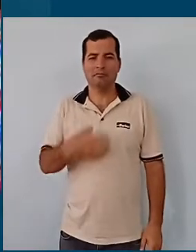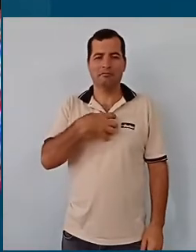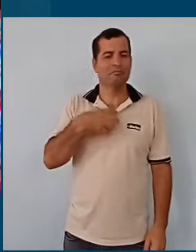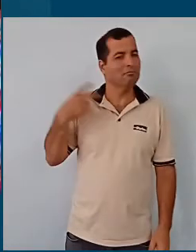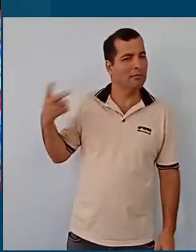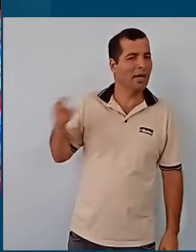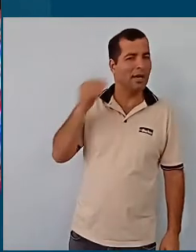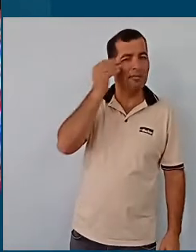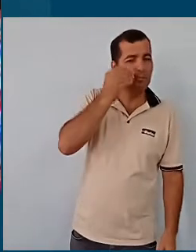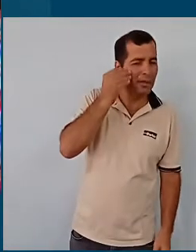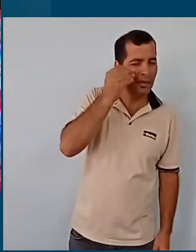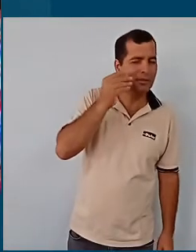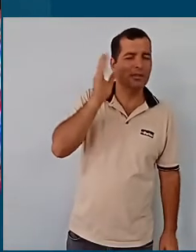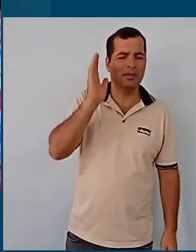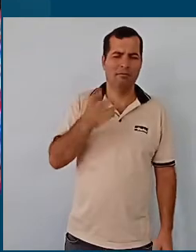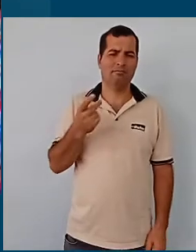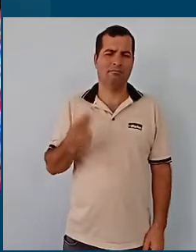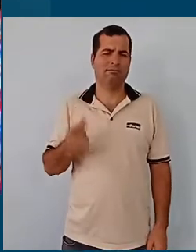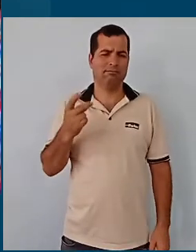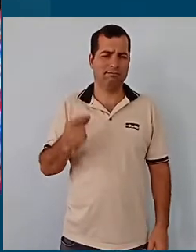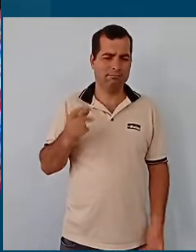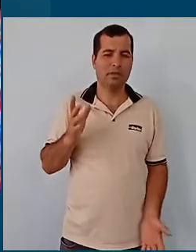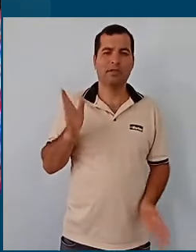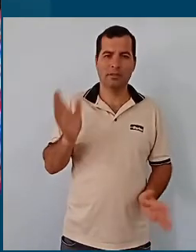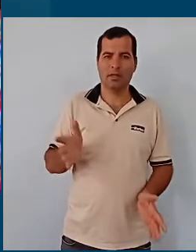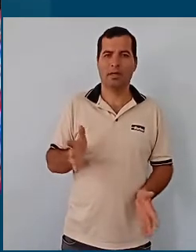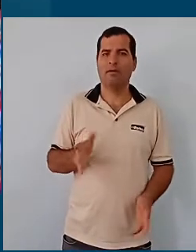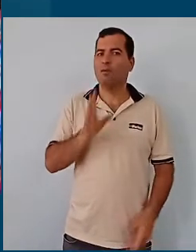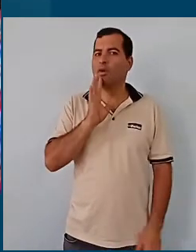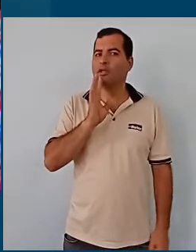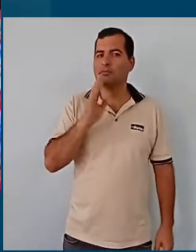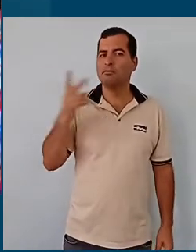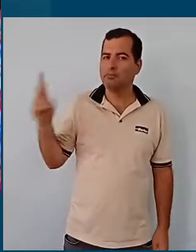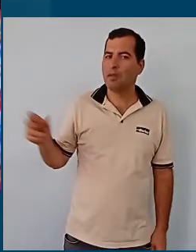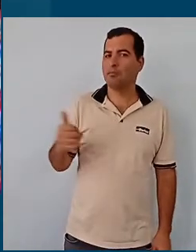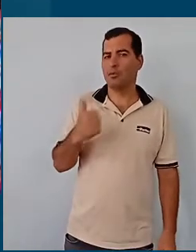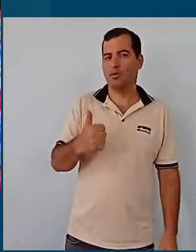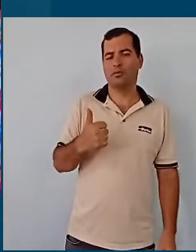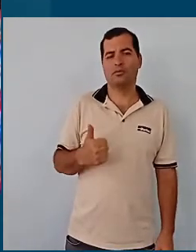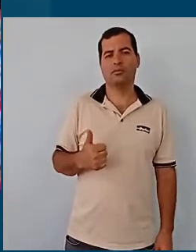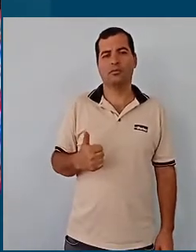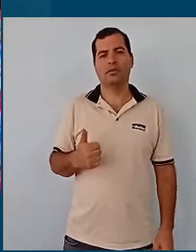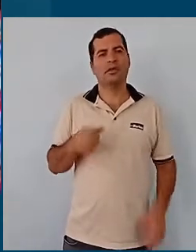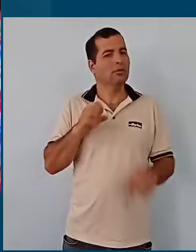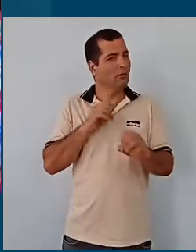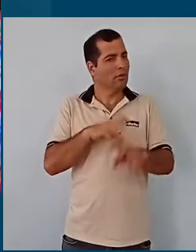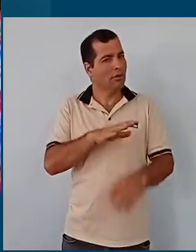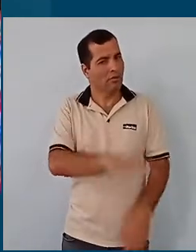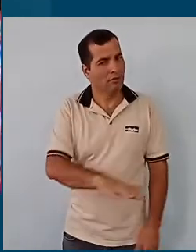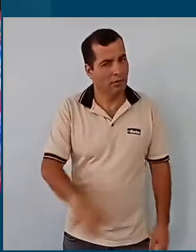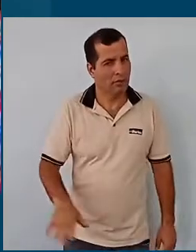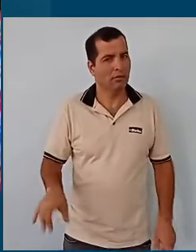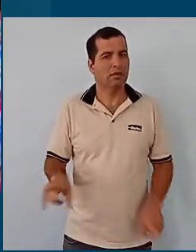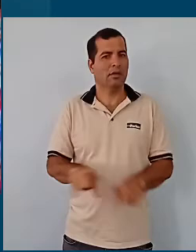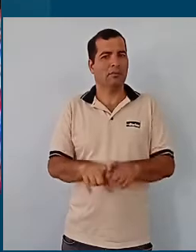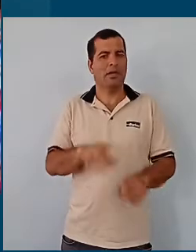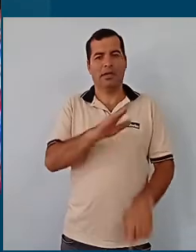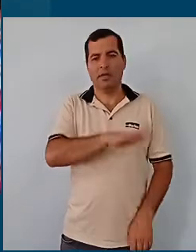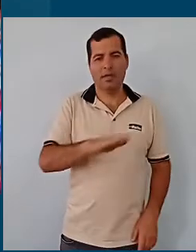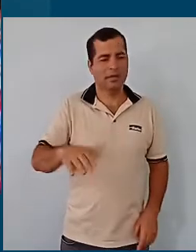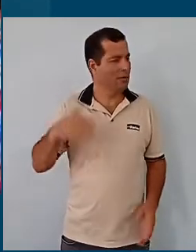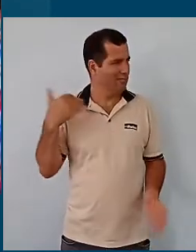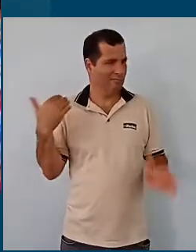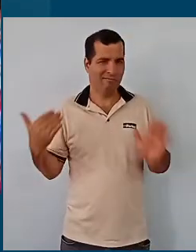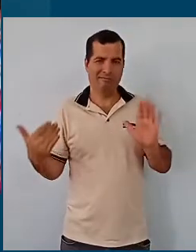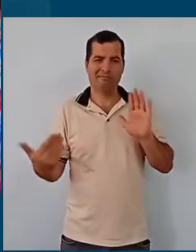sua experiência, né, com todo o seu conhecimento sobre a educação infantil e sobre as crianças de maneira